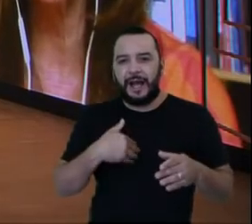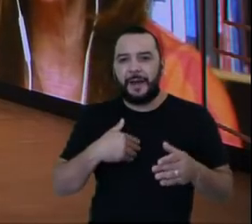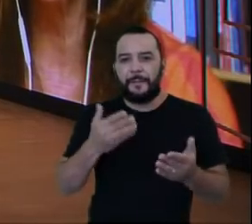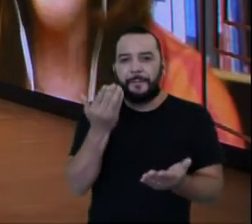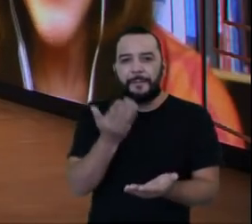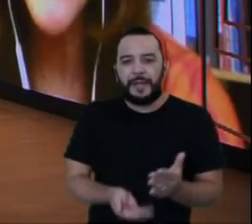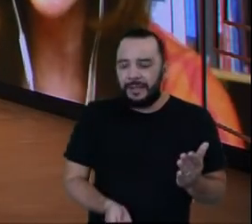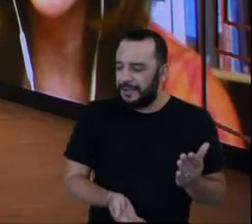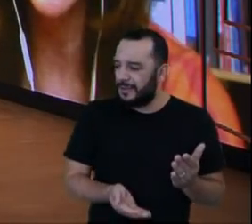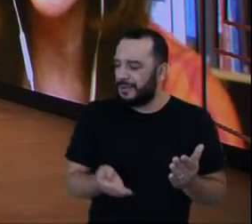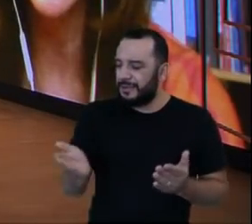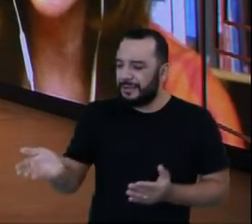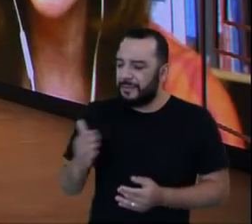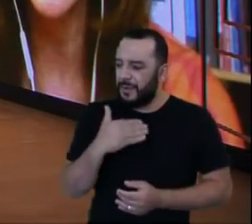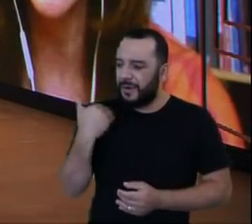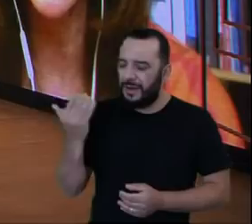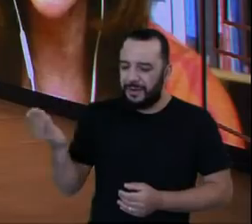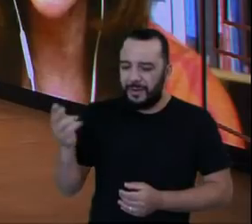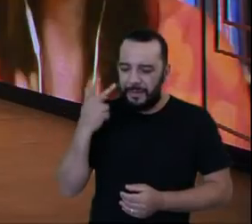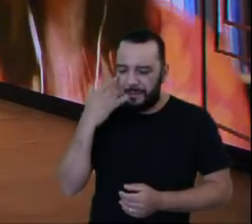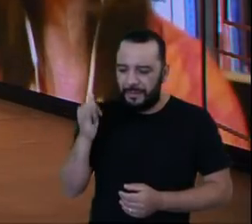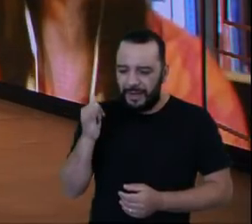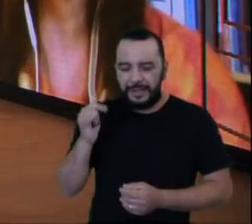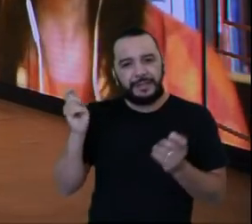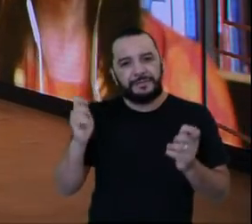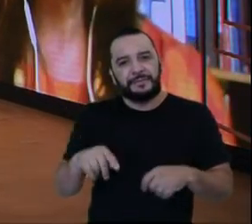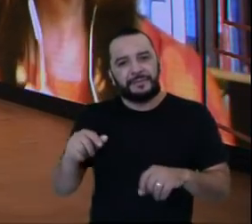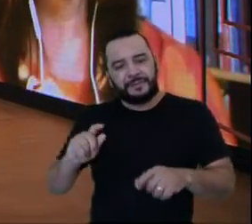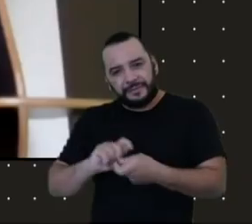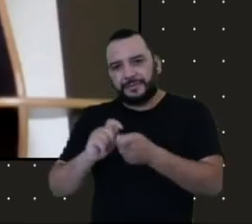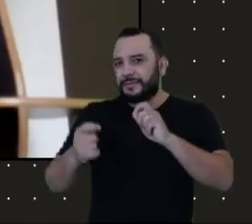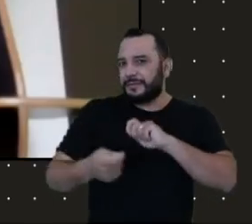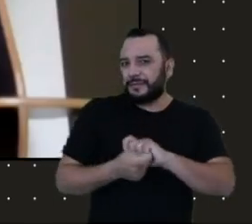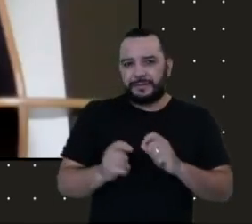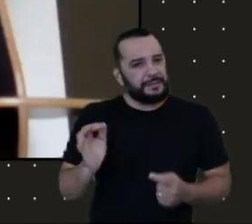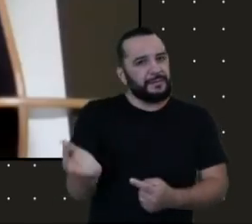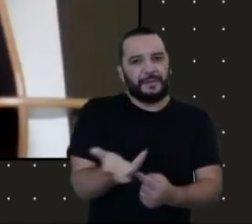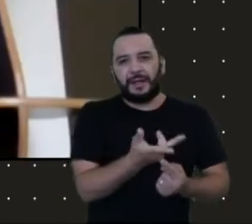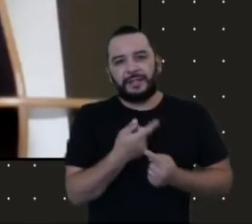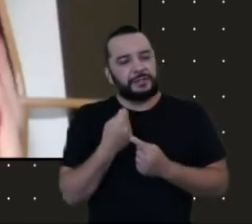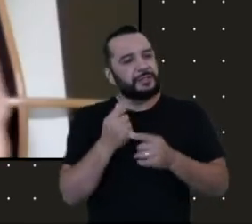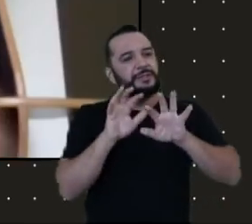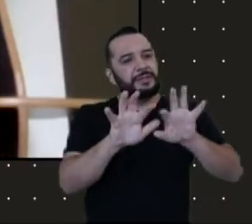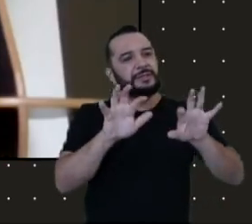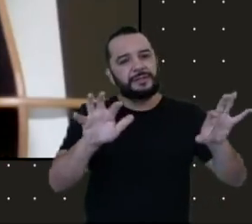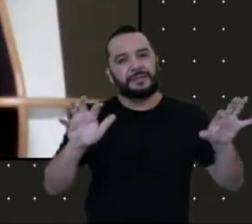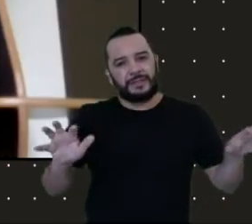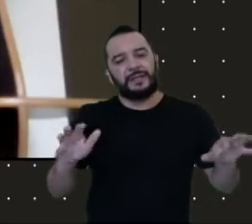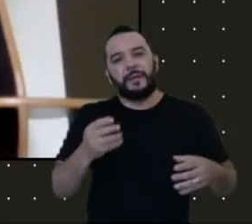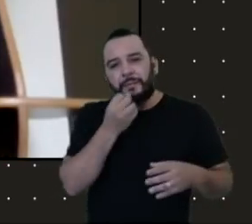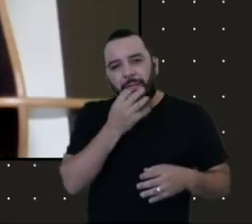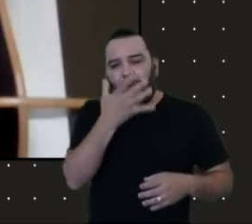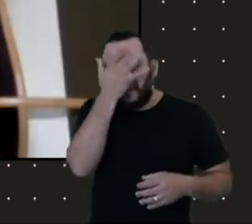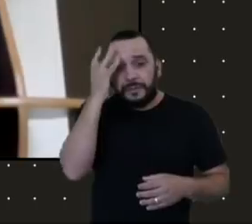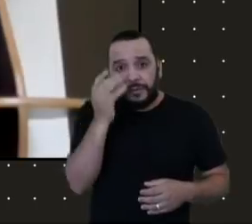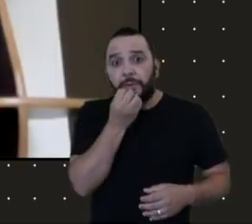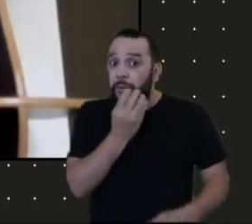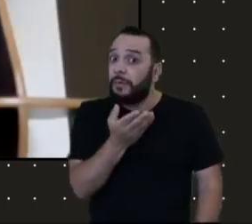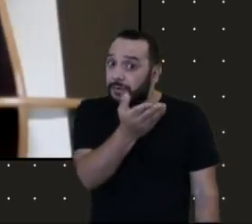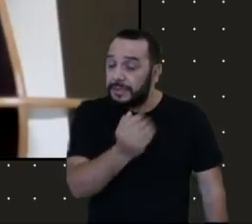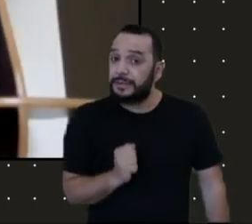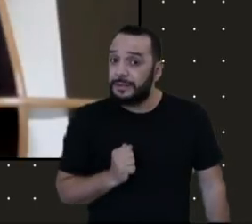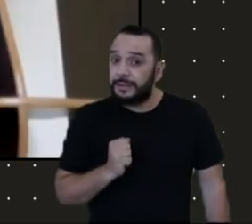vida. Mãe, vamos contar essa história, que também é a história de tantas pessoas que tiveram perdas nesse momento.